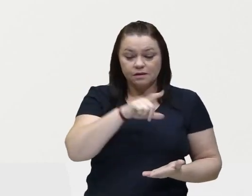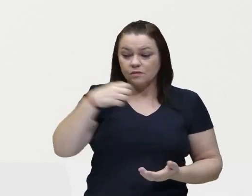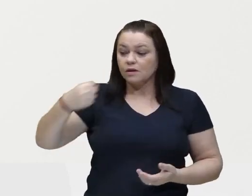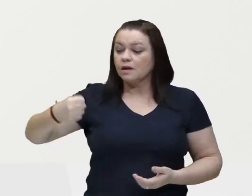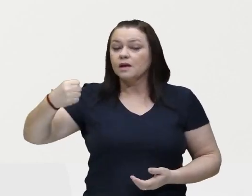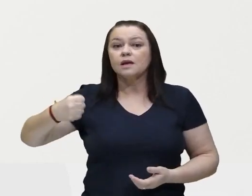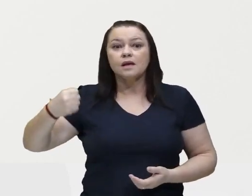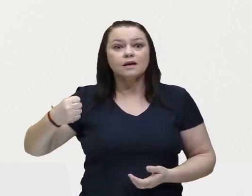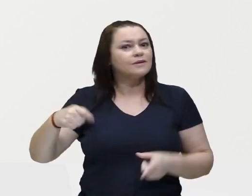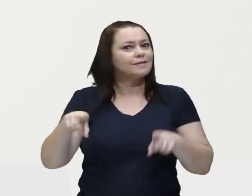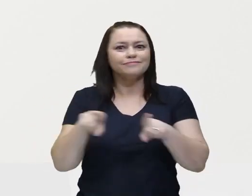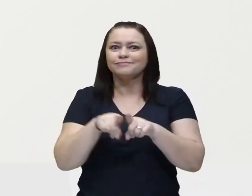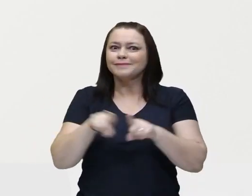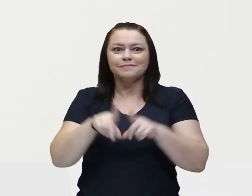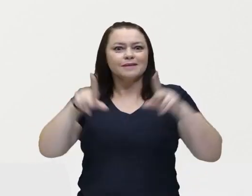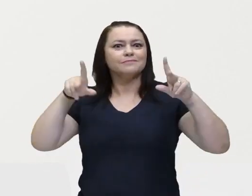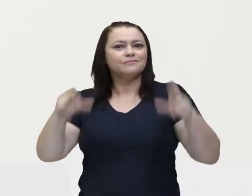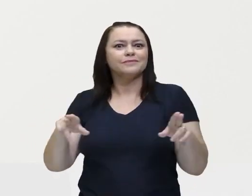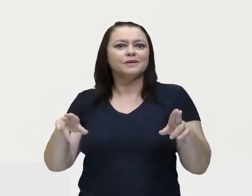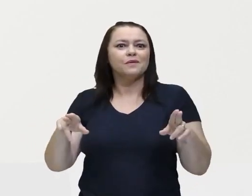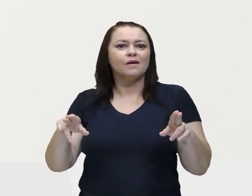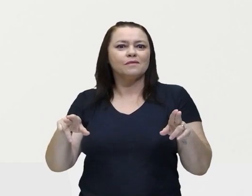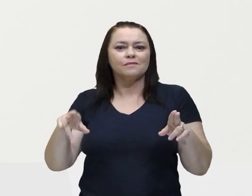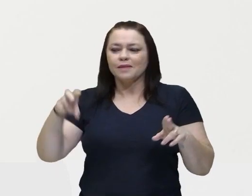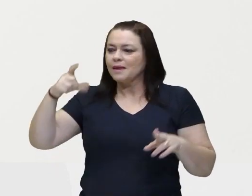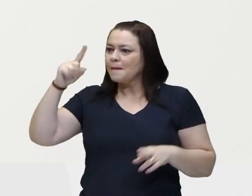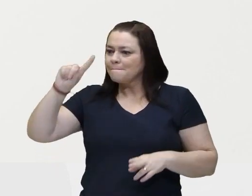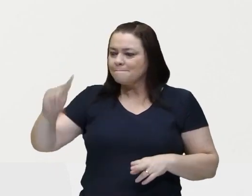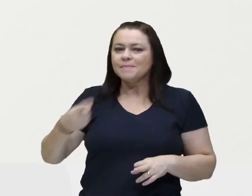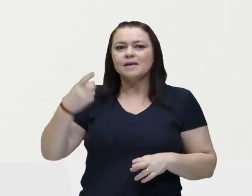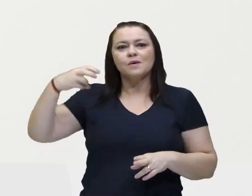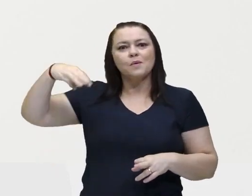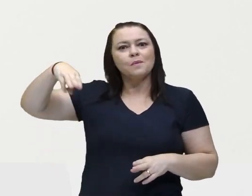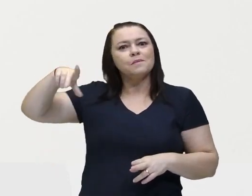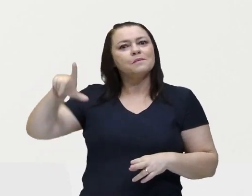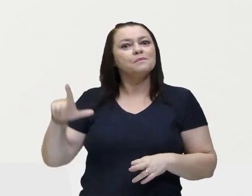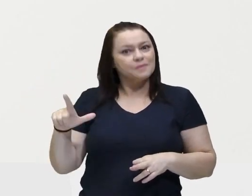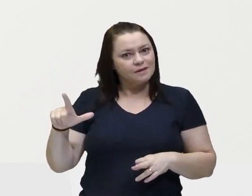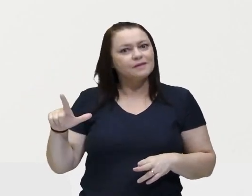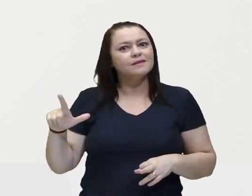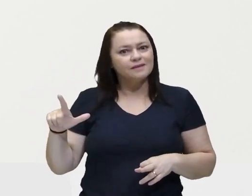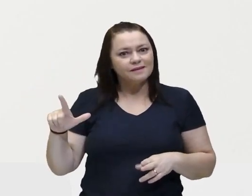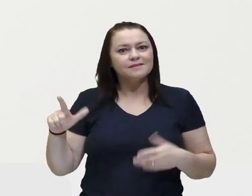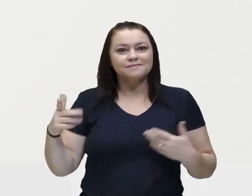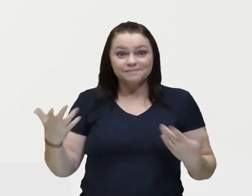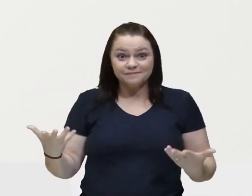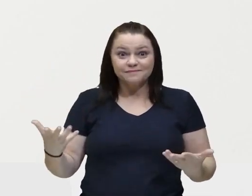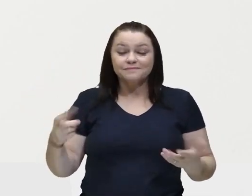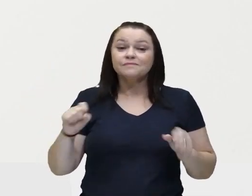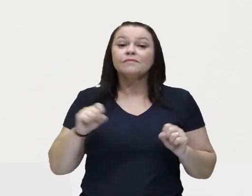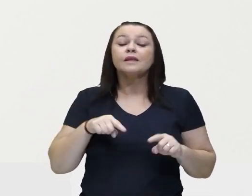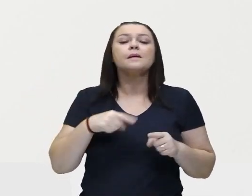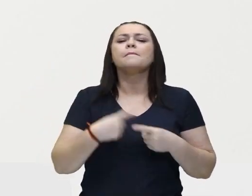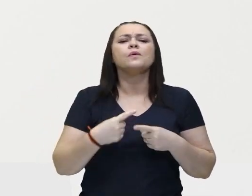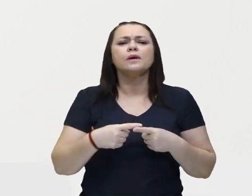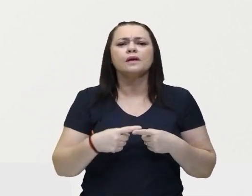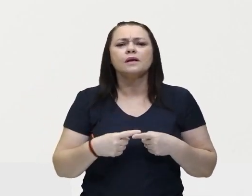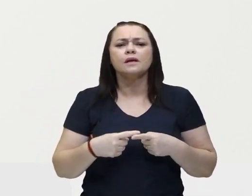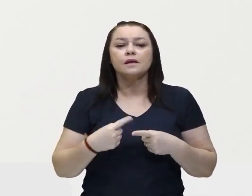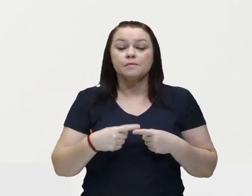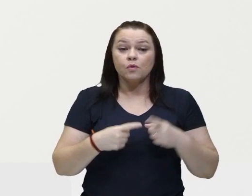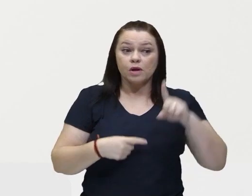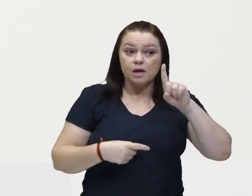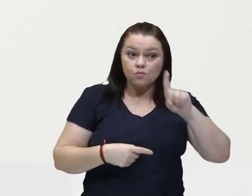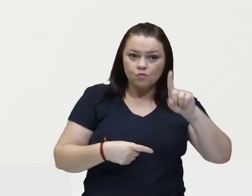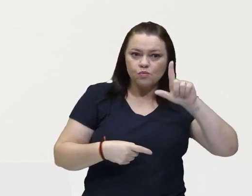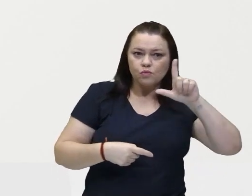jarra também possui 1000 mililitros de capacidade. Isso porque 1